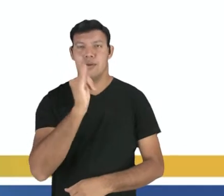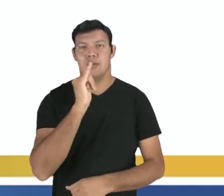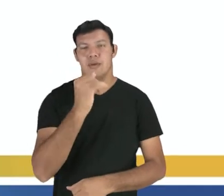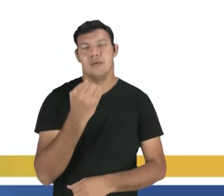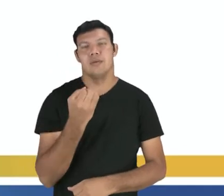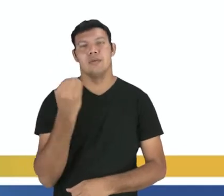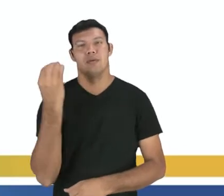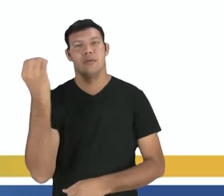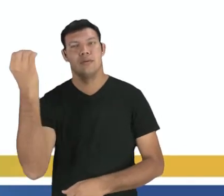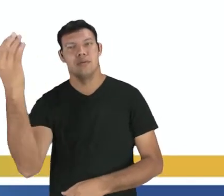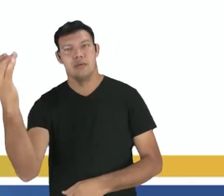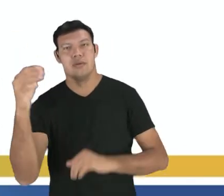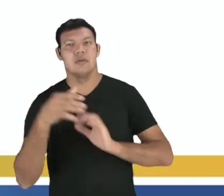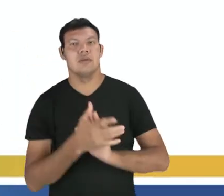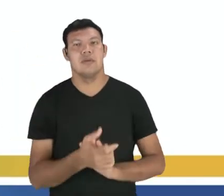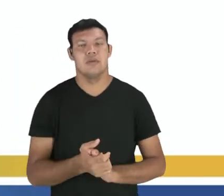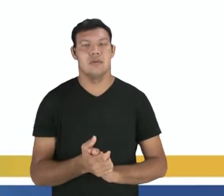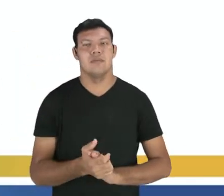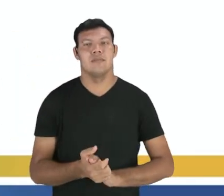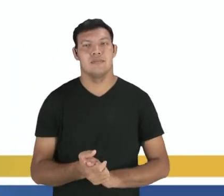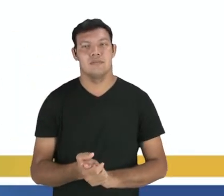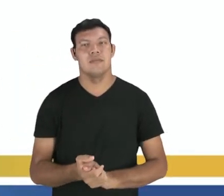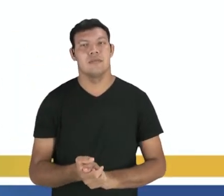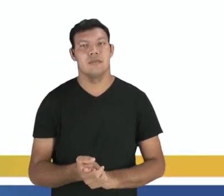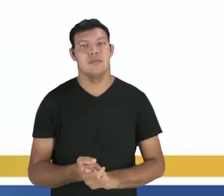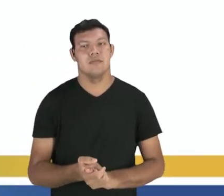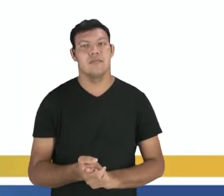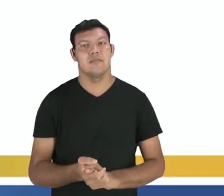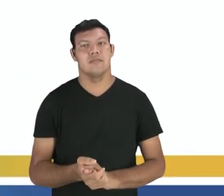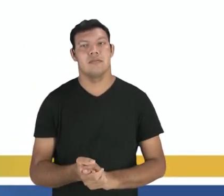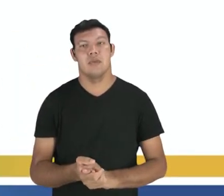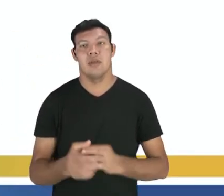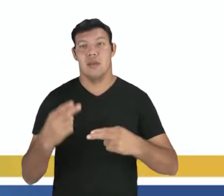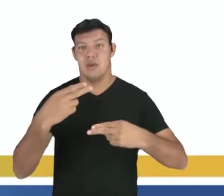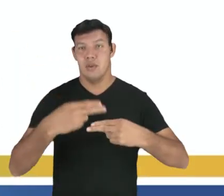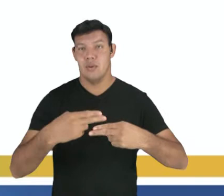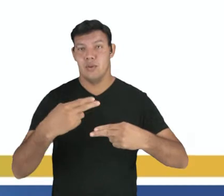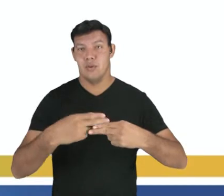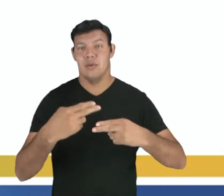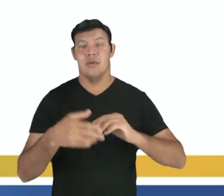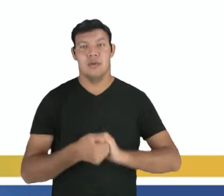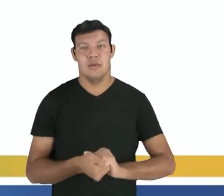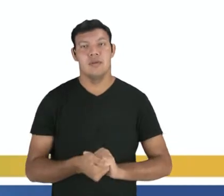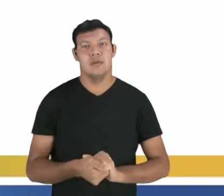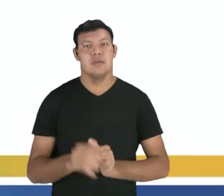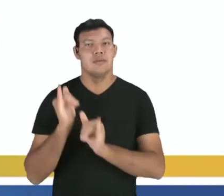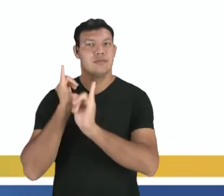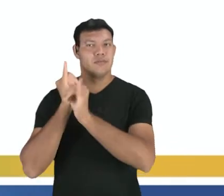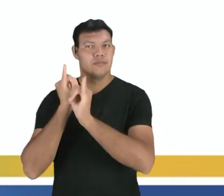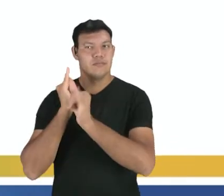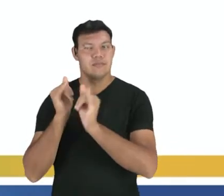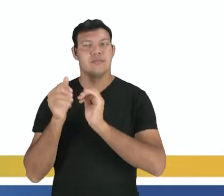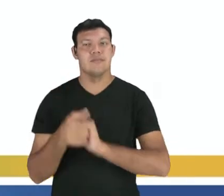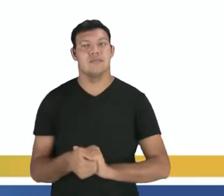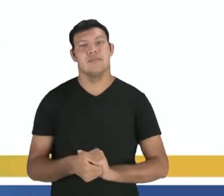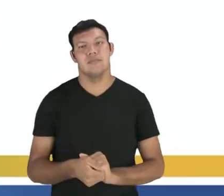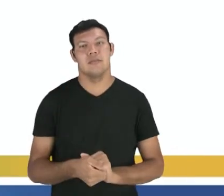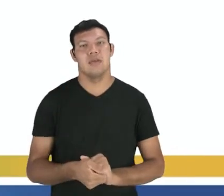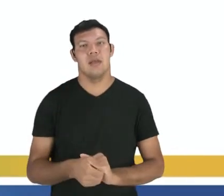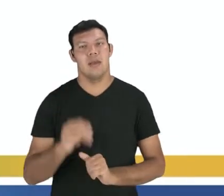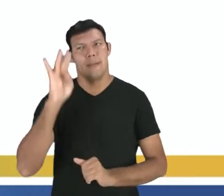viagem herdeiro da epopeia a novela por sua vez provém de Um Conto de Uma anedota